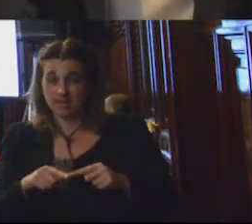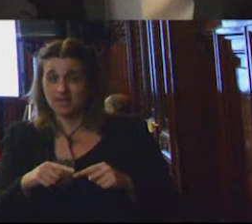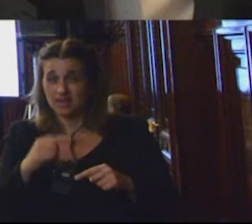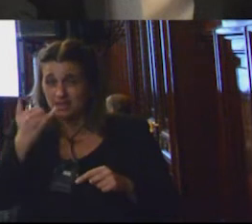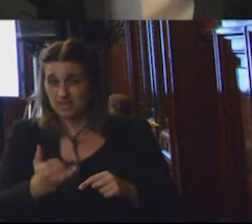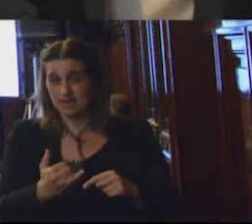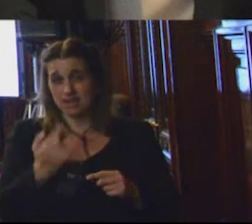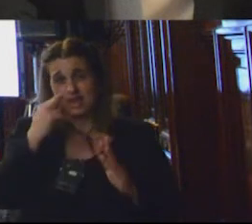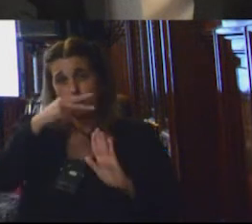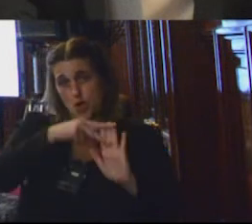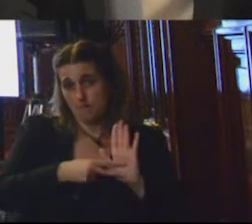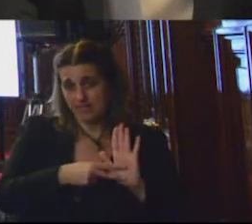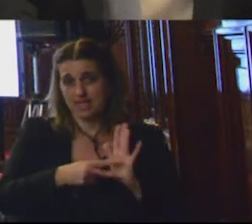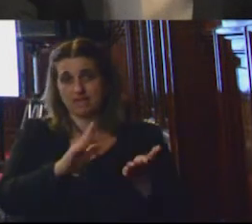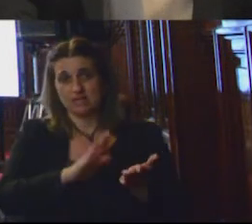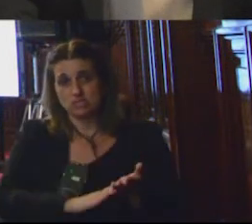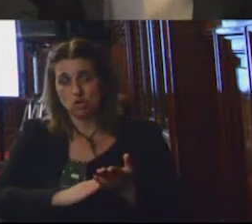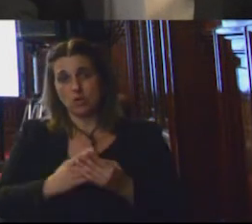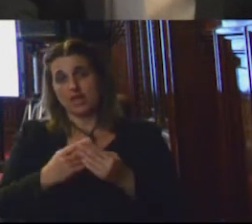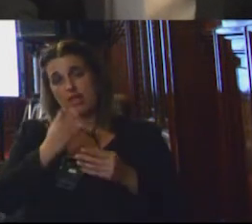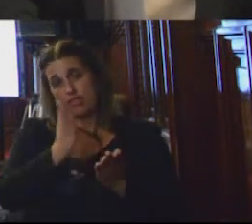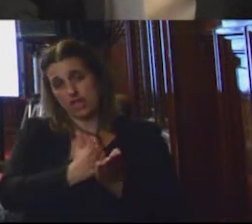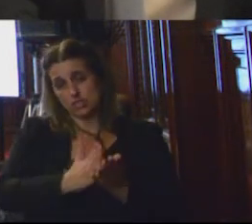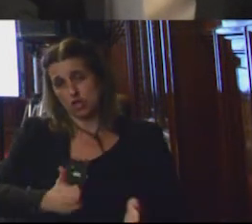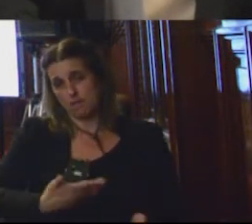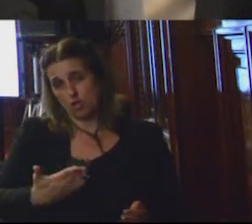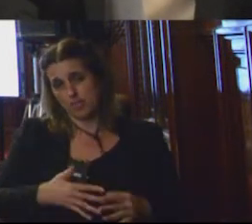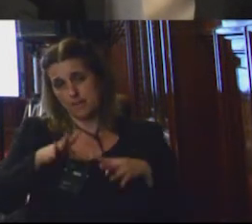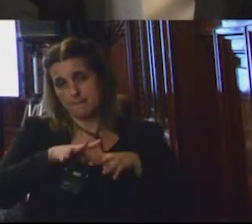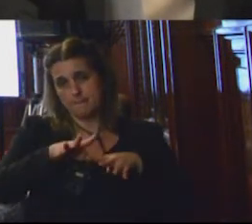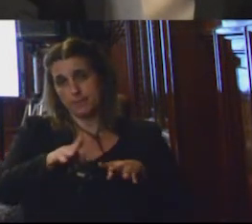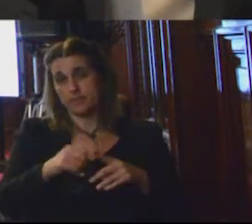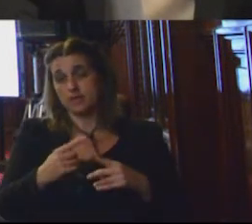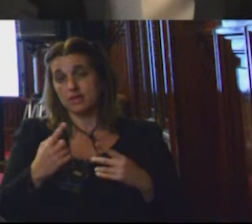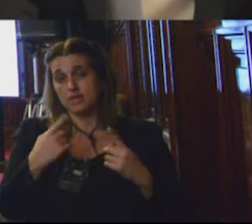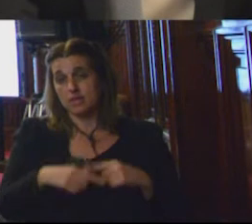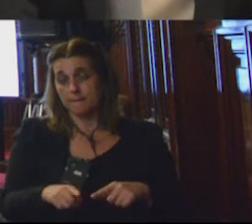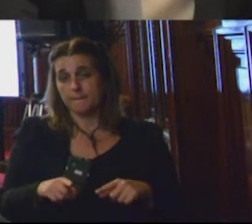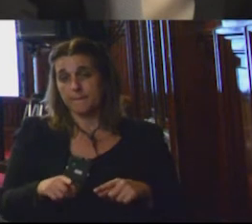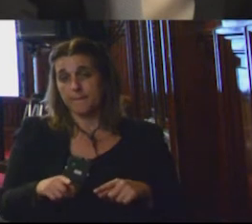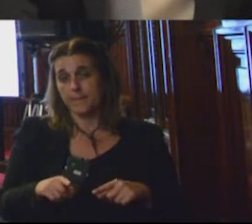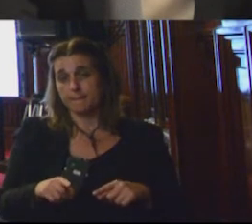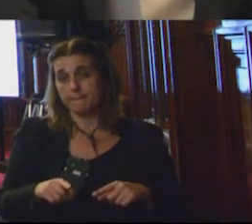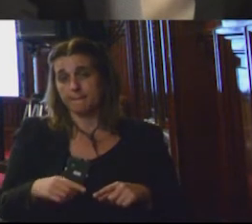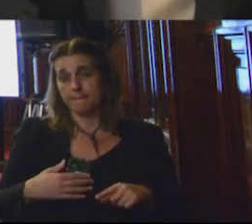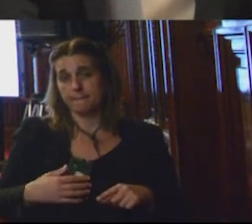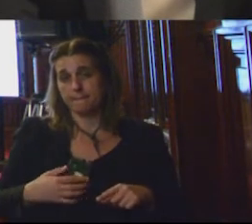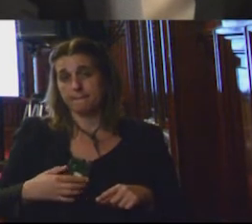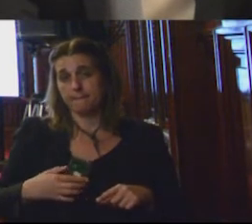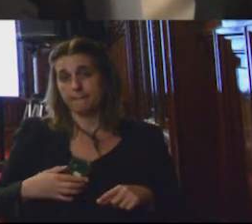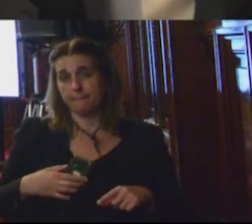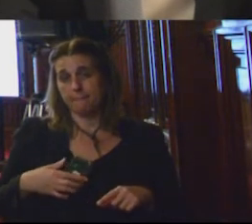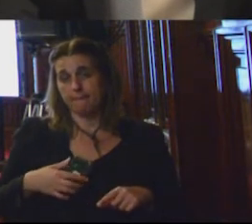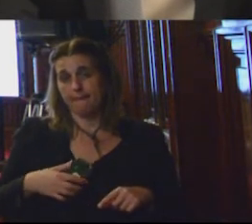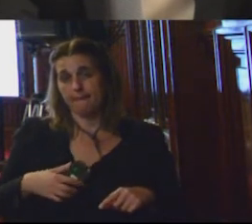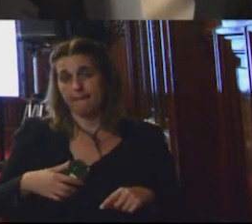pelo direito de mobilização e pelo poder social de pressão e de greve. Nesse sentido, as regras autônomas